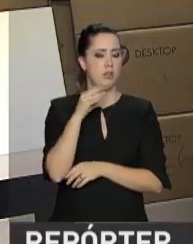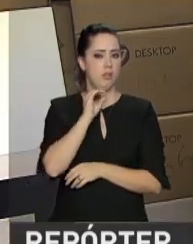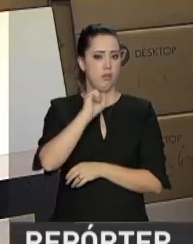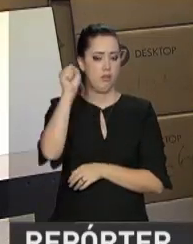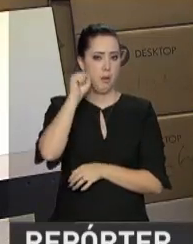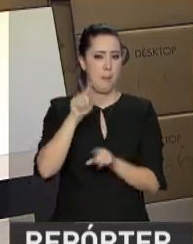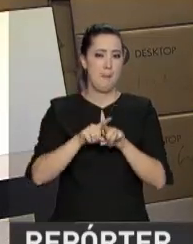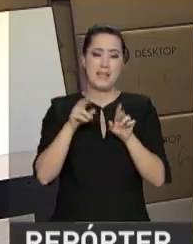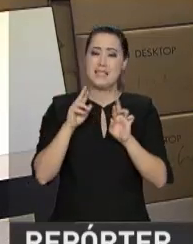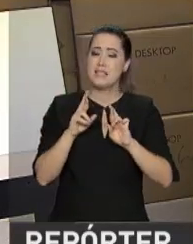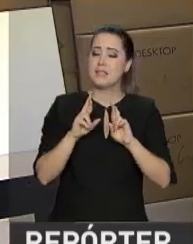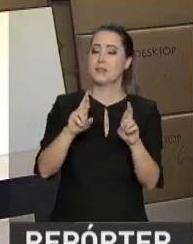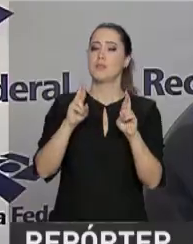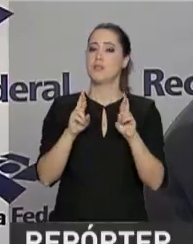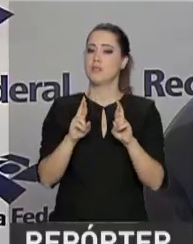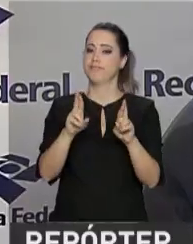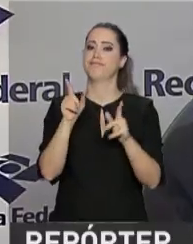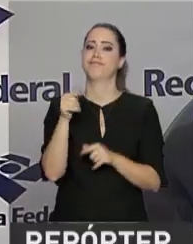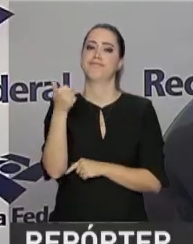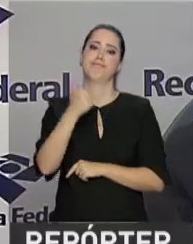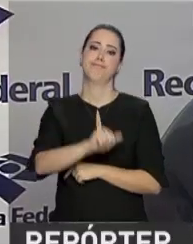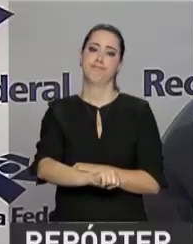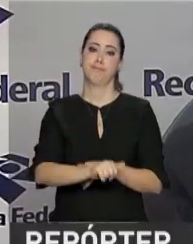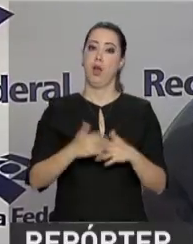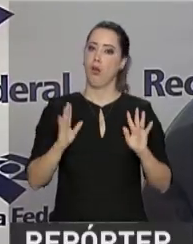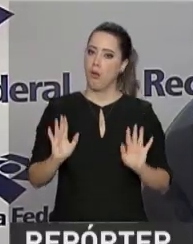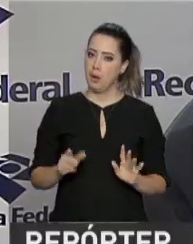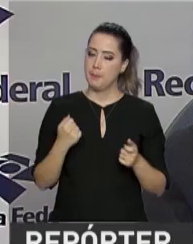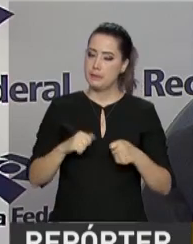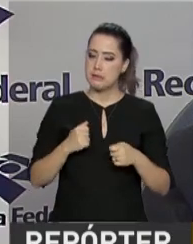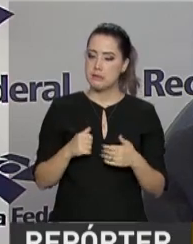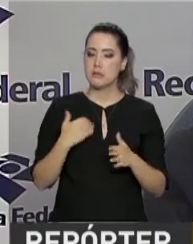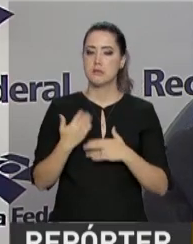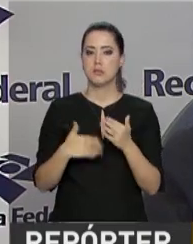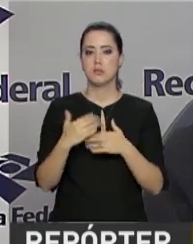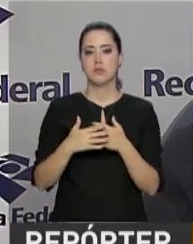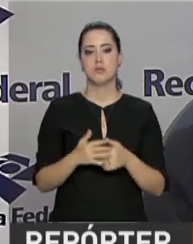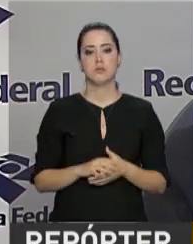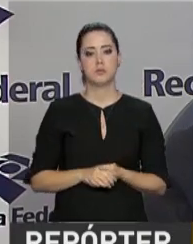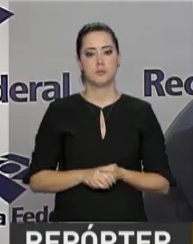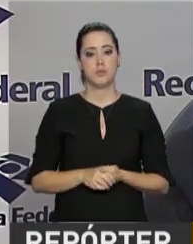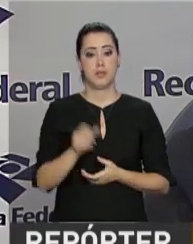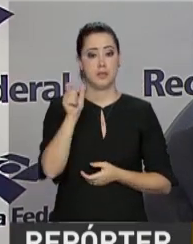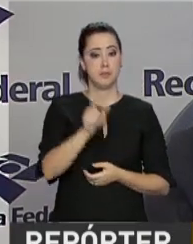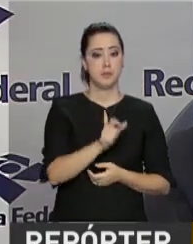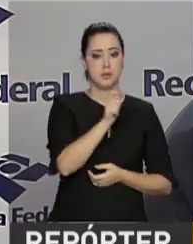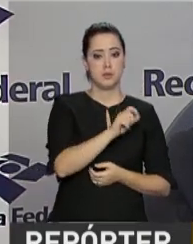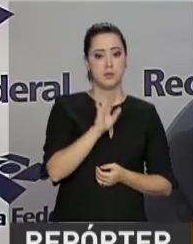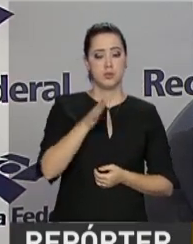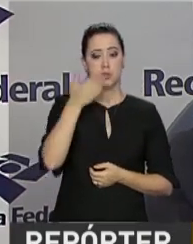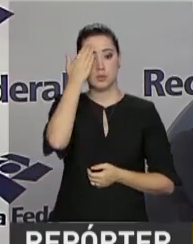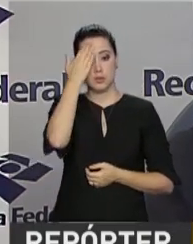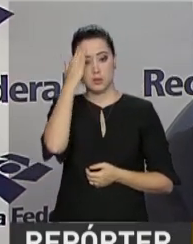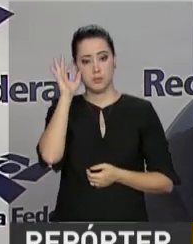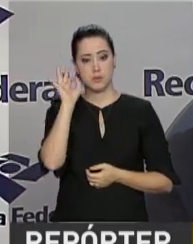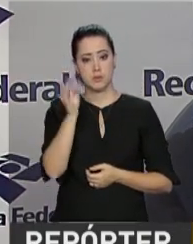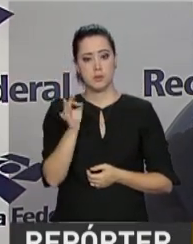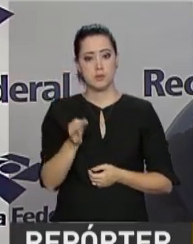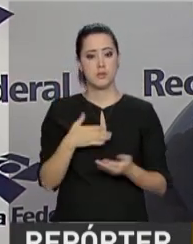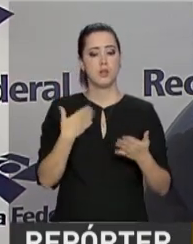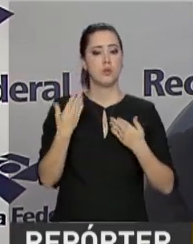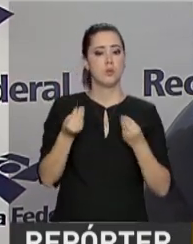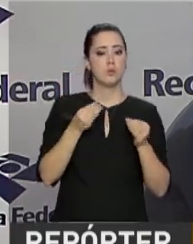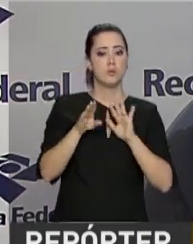hora não é uma boa opção é importante que o contribuinte neste momento já tomou conhecimento do programa verifique a